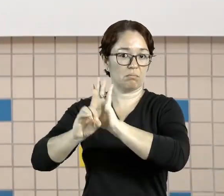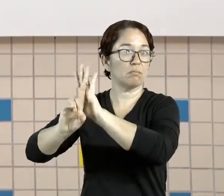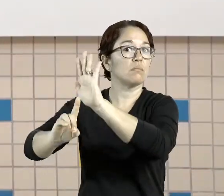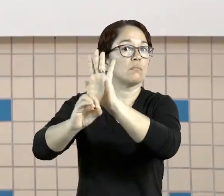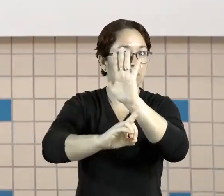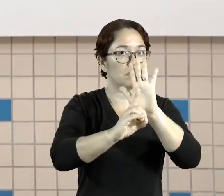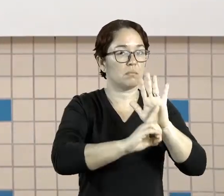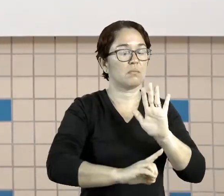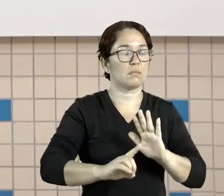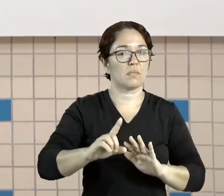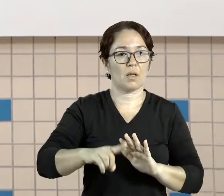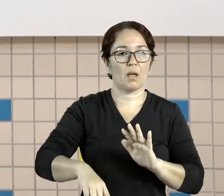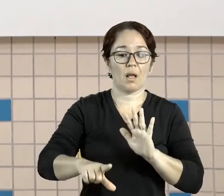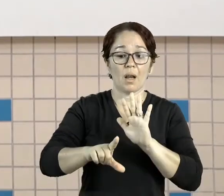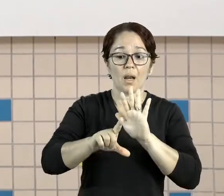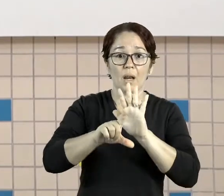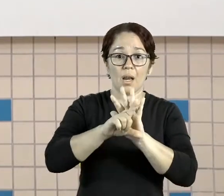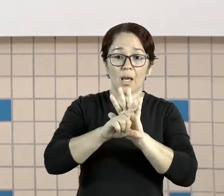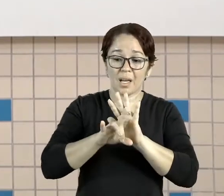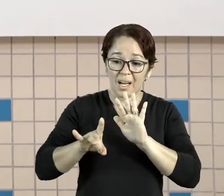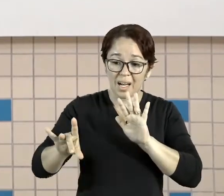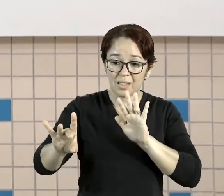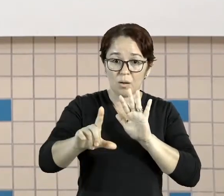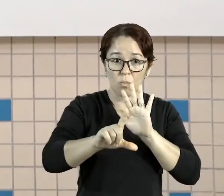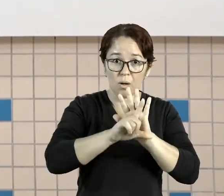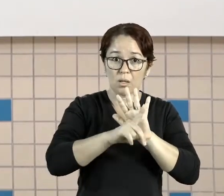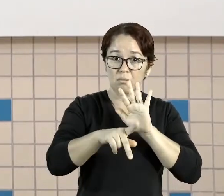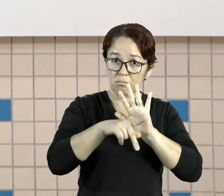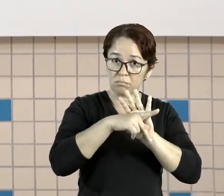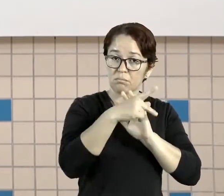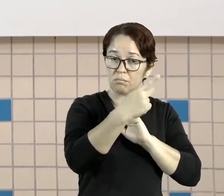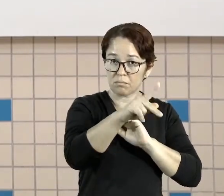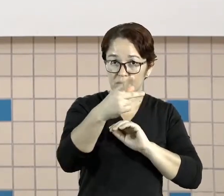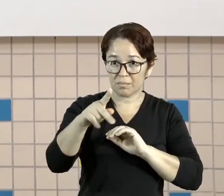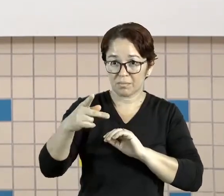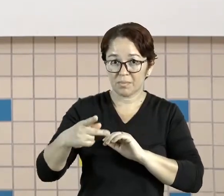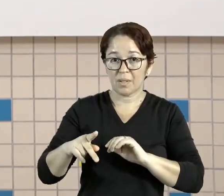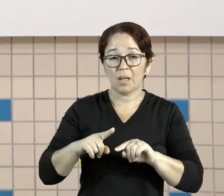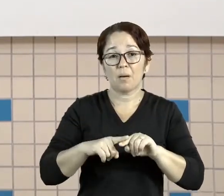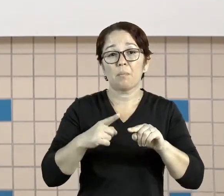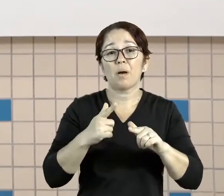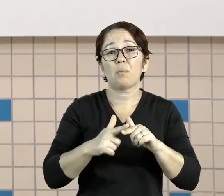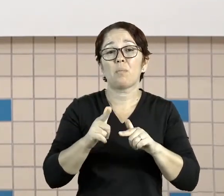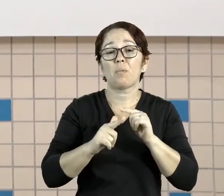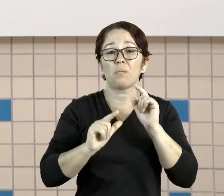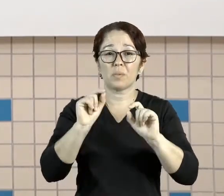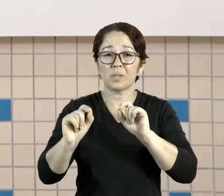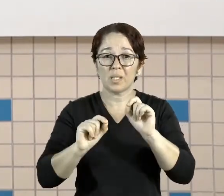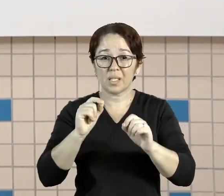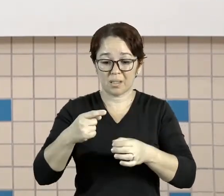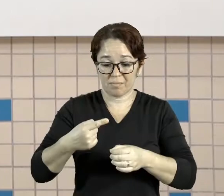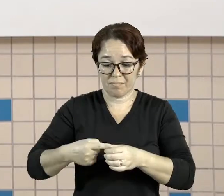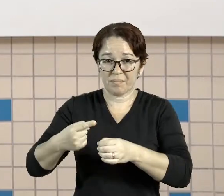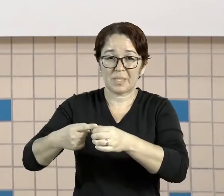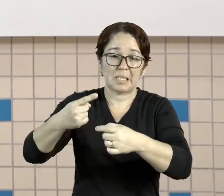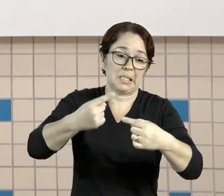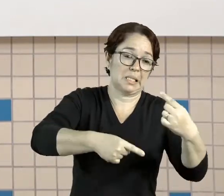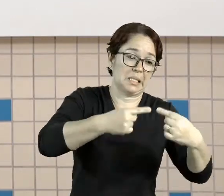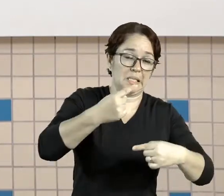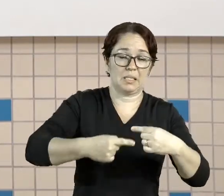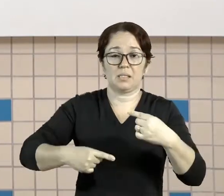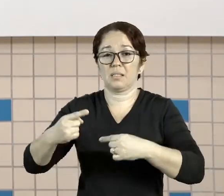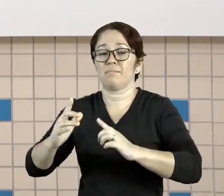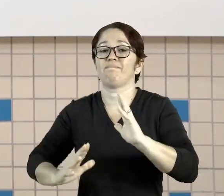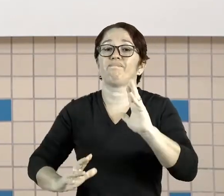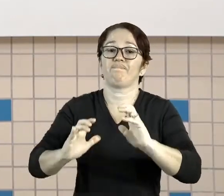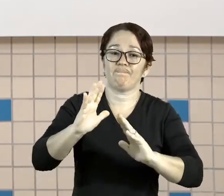os maias, essas cidades descentralizadas, eles viviam em constante conflito, Eles viviam em constante conflito. Isso é muito